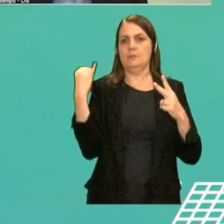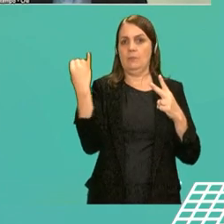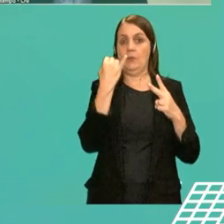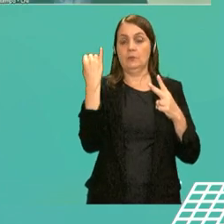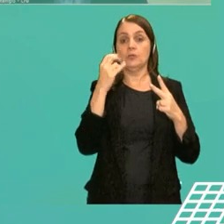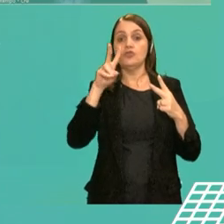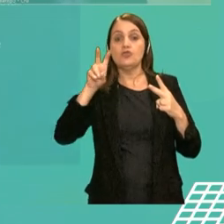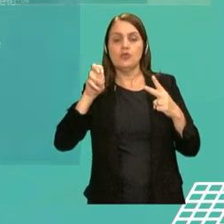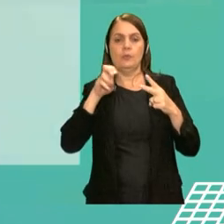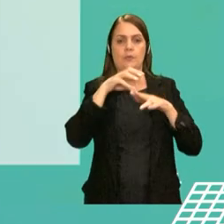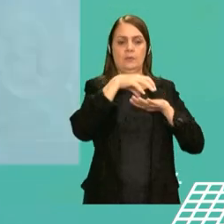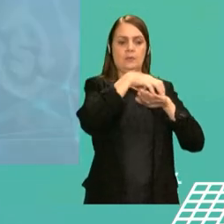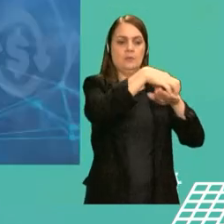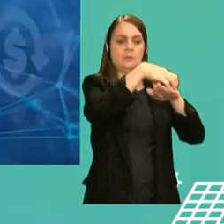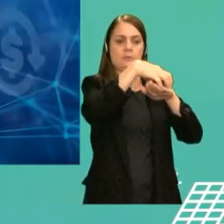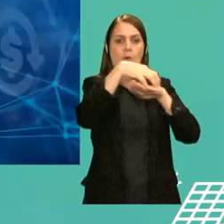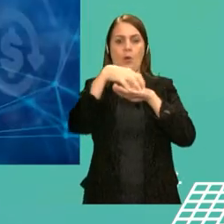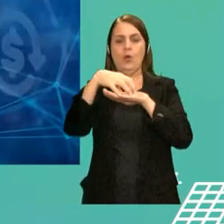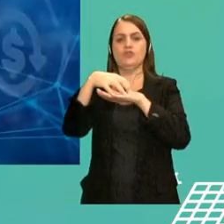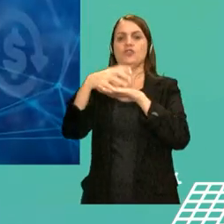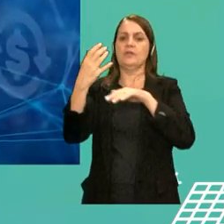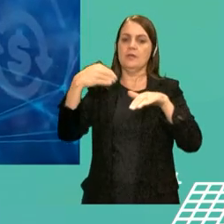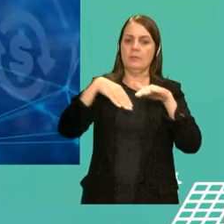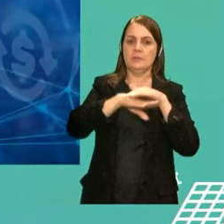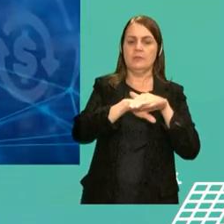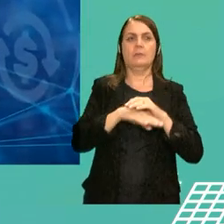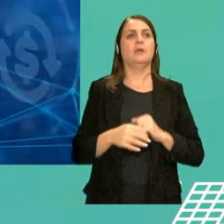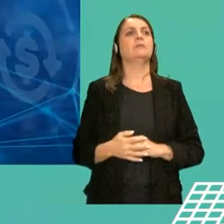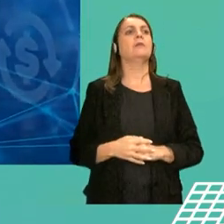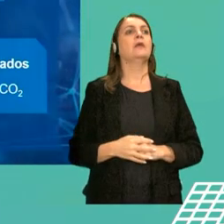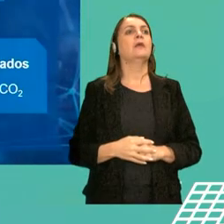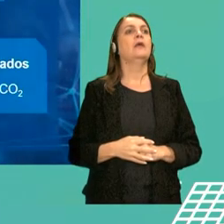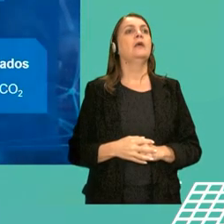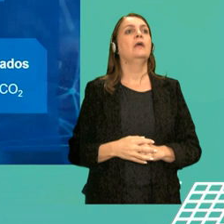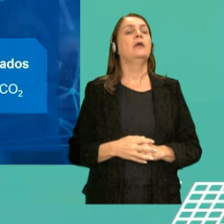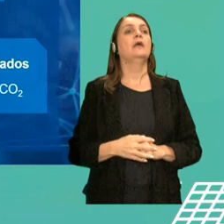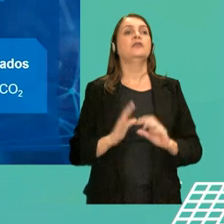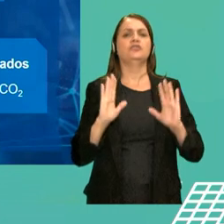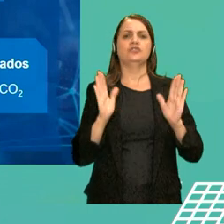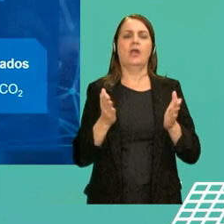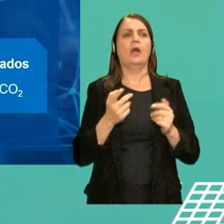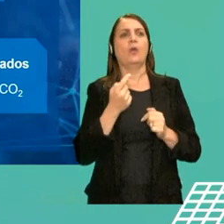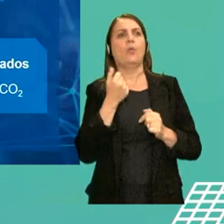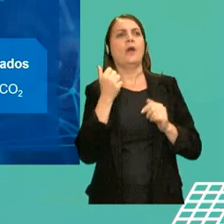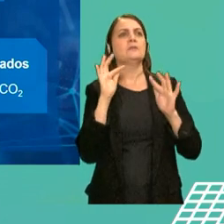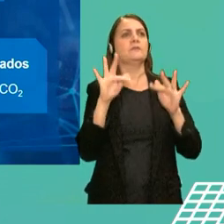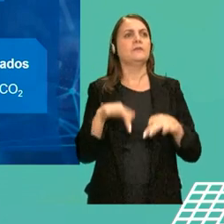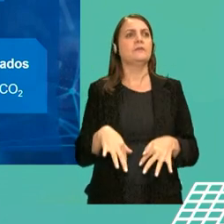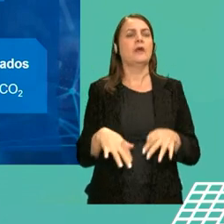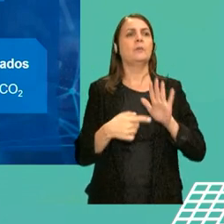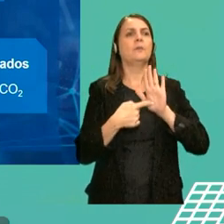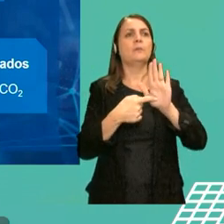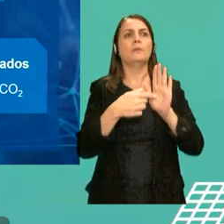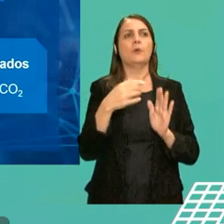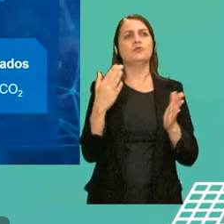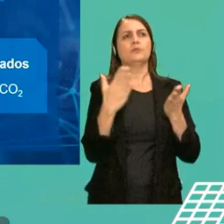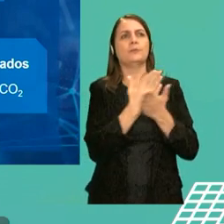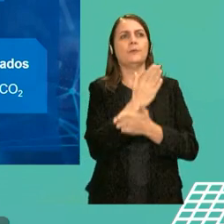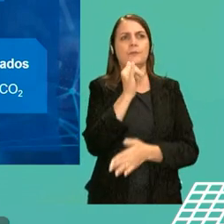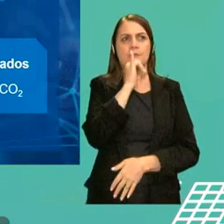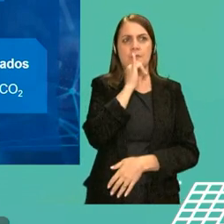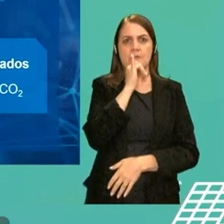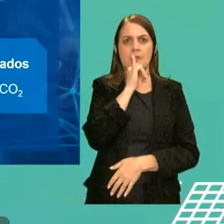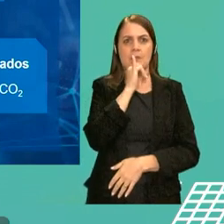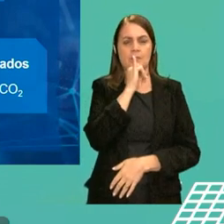também de armazenamento. E aqui, já caminhando para o final, alguns exemplos de números, de importância